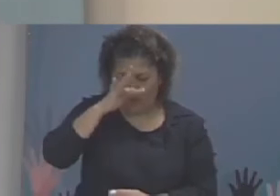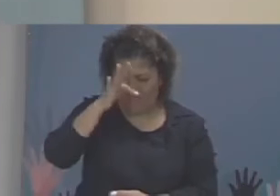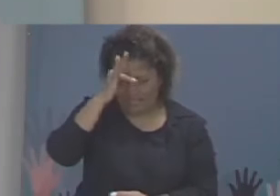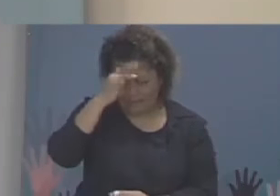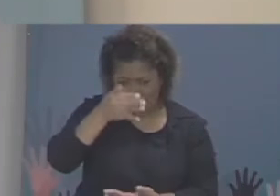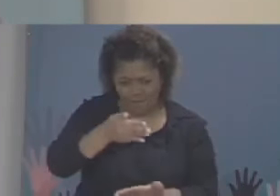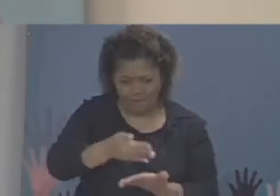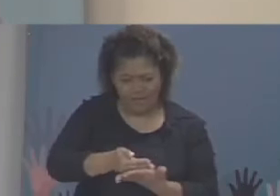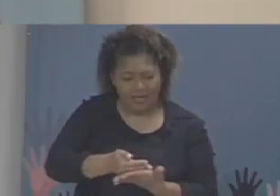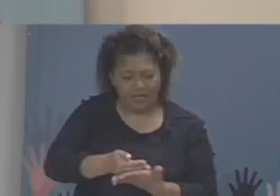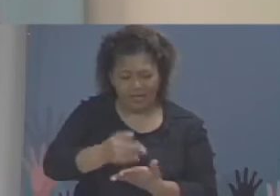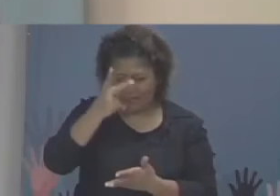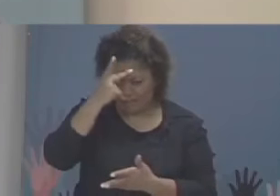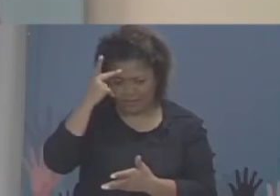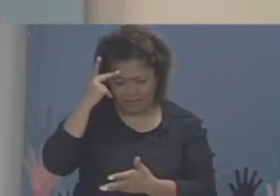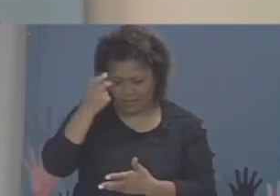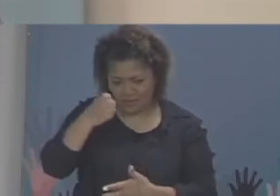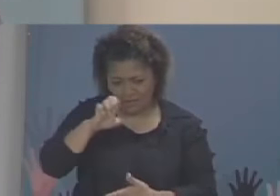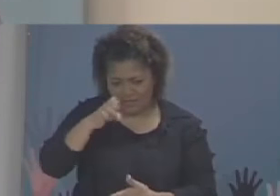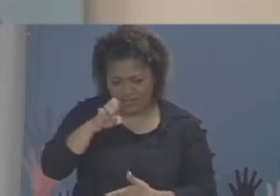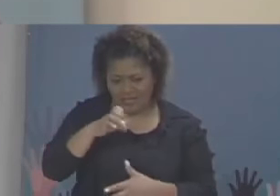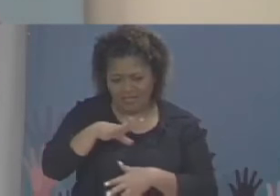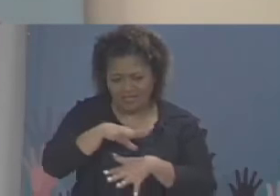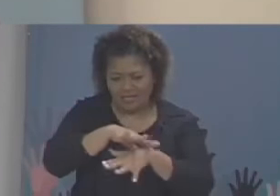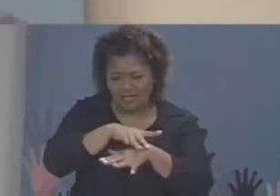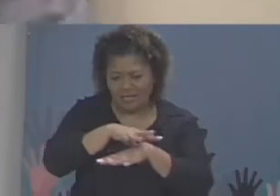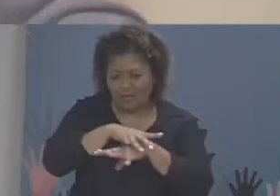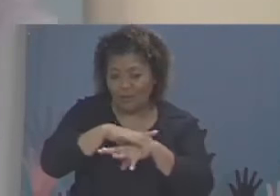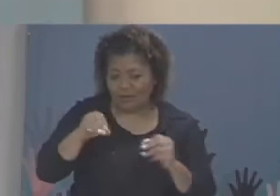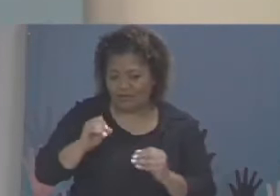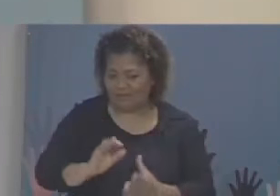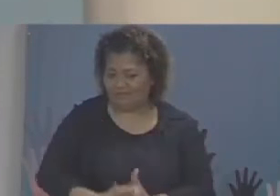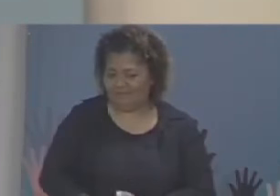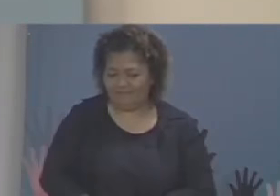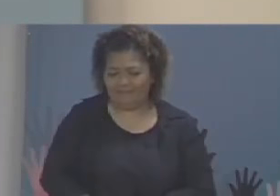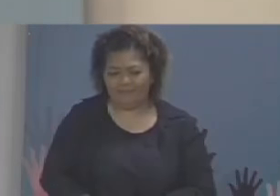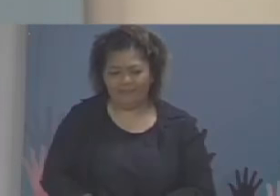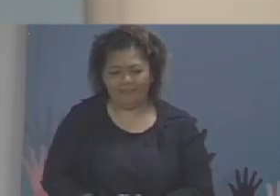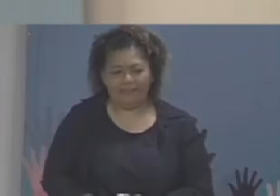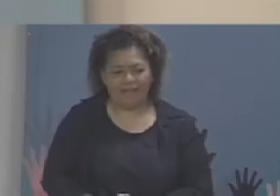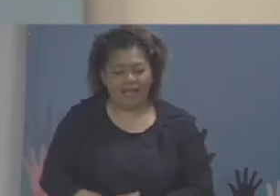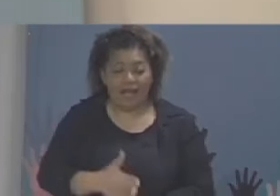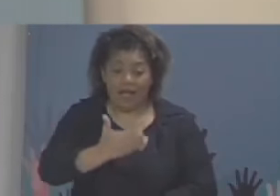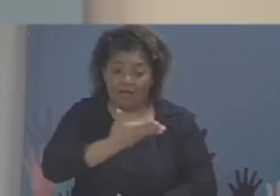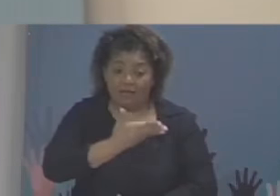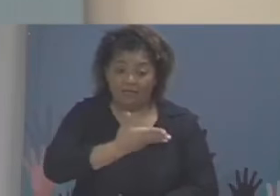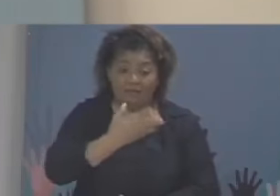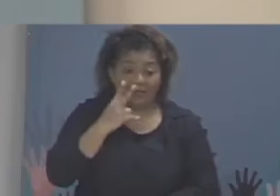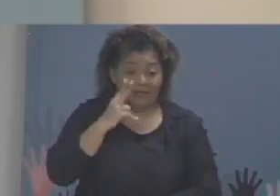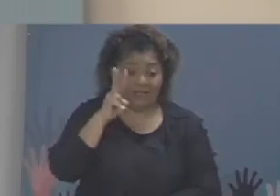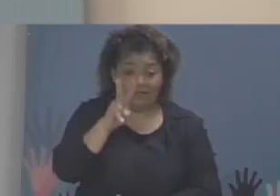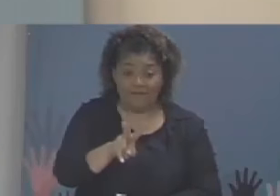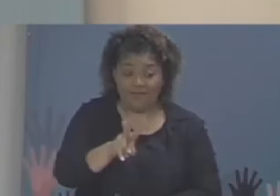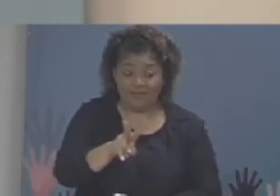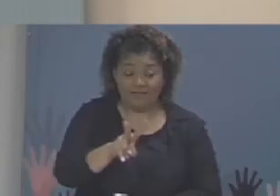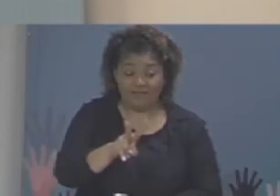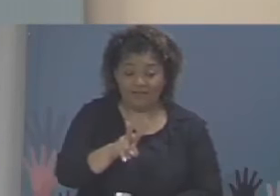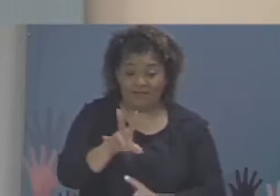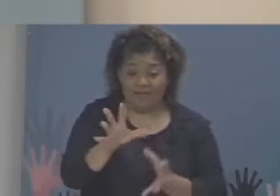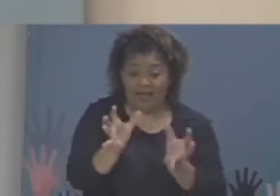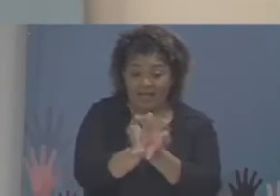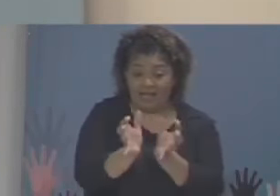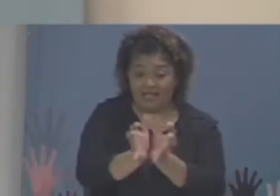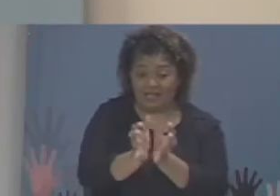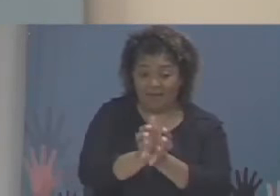patologia. Nós utilizamos tratamento, por isso nós utilizamos transtorno em vez de doença. E, aos colegas que estão nos assistindo, a chapa Renovação